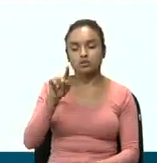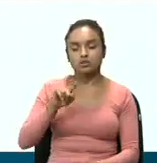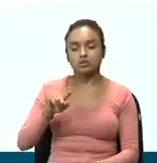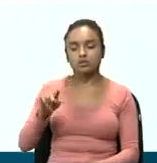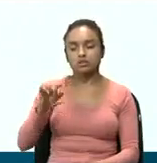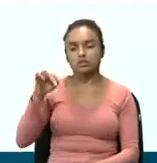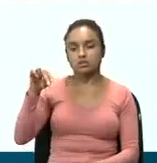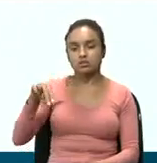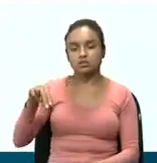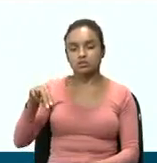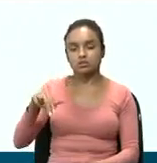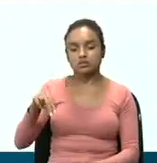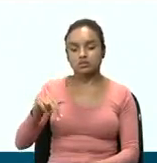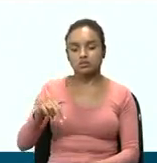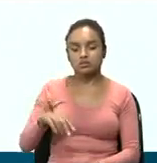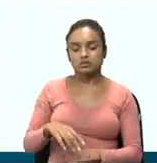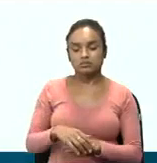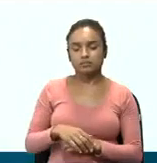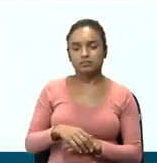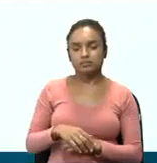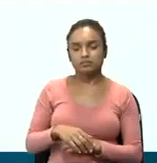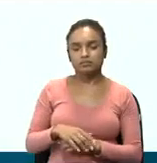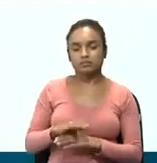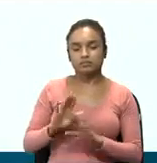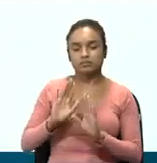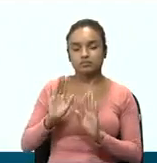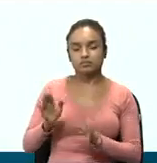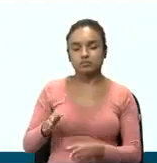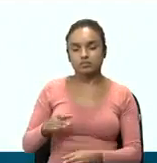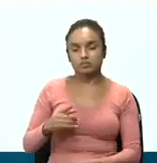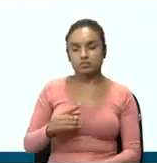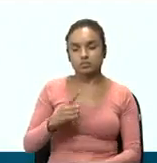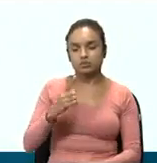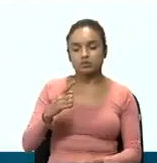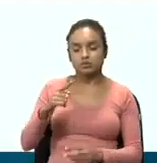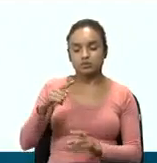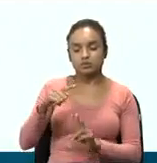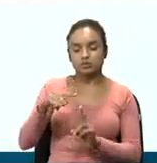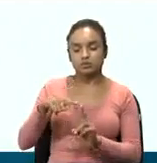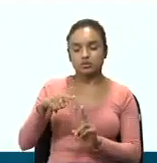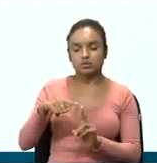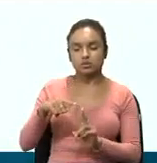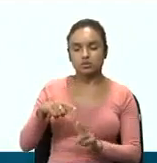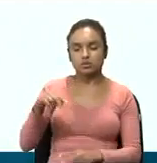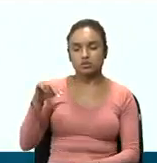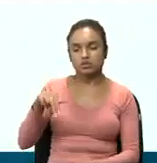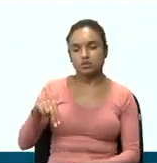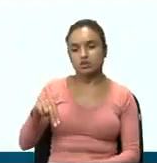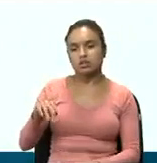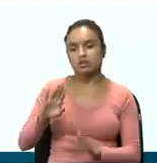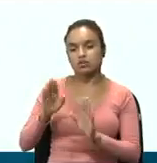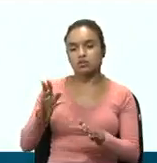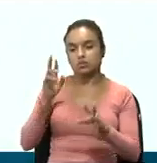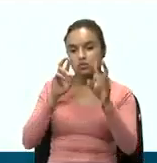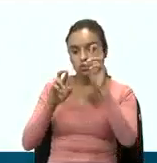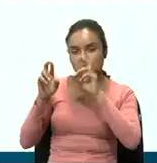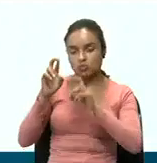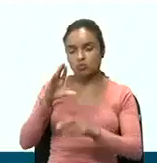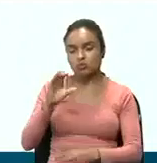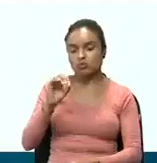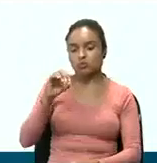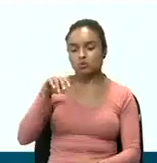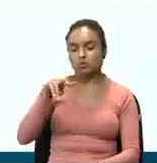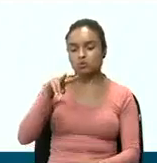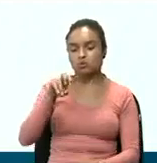Eu já posso pensar dessa maneira que o bn é 1 sobre a raiz de n. Então, para verificar a convergência, eu